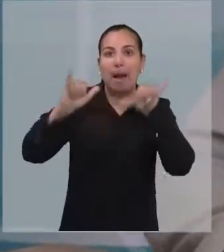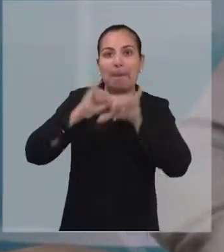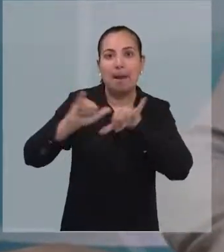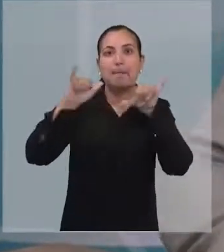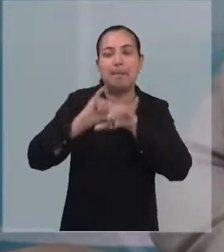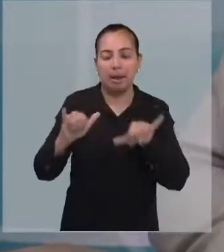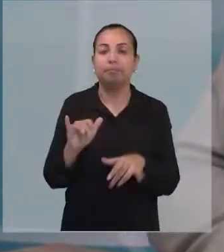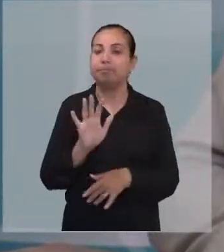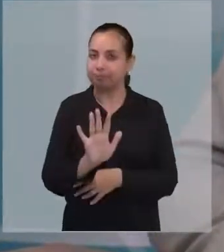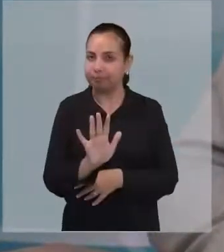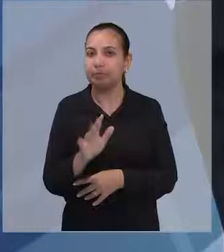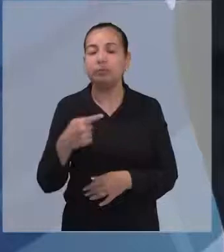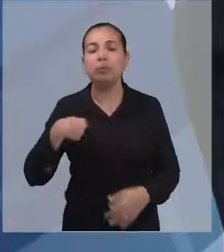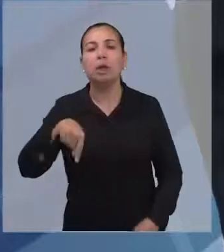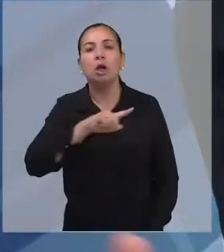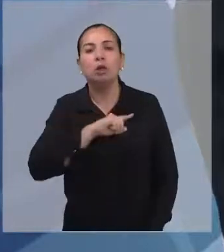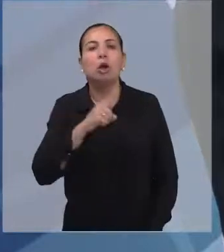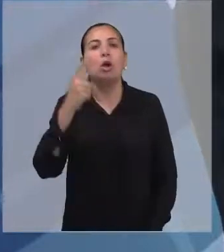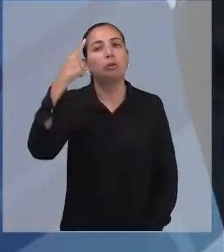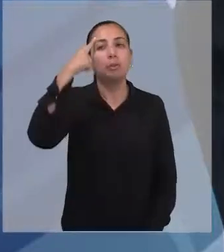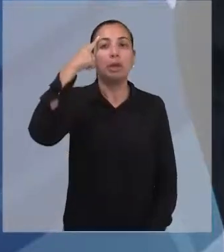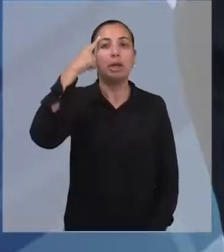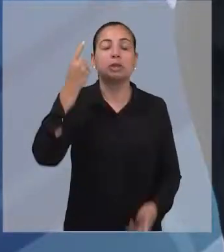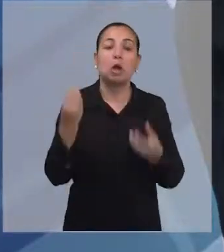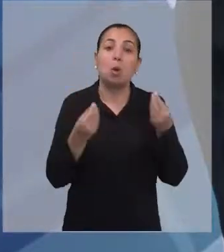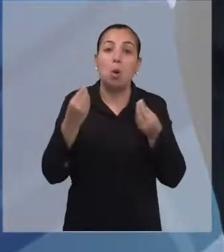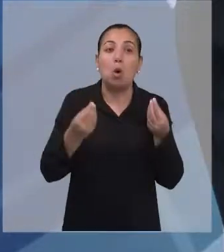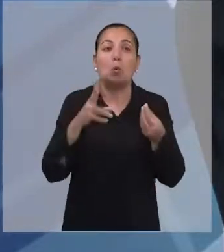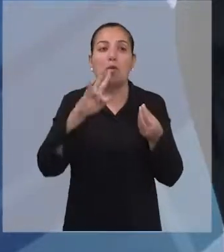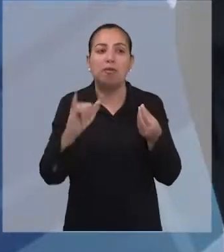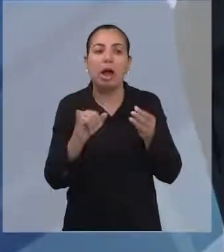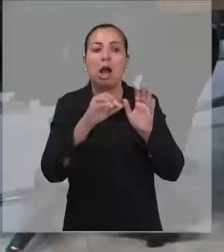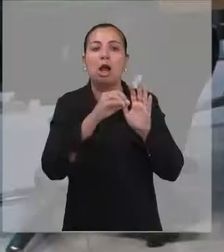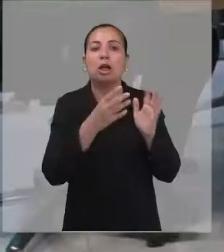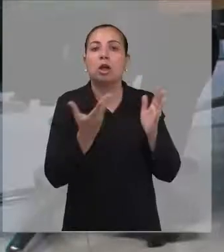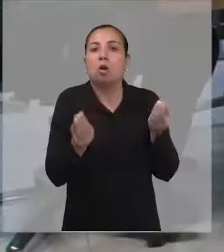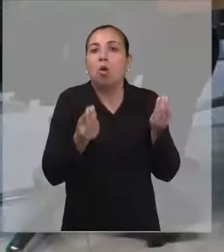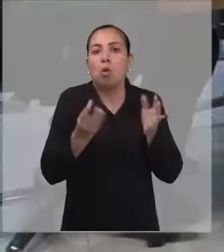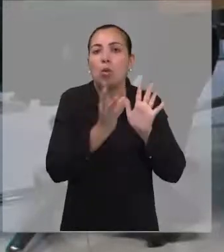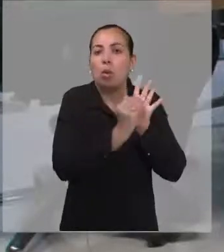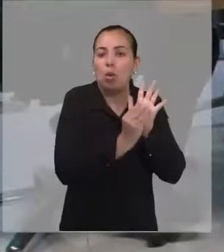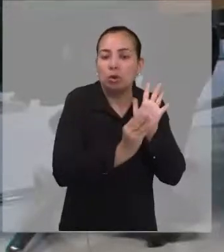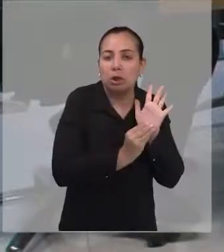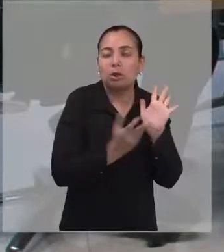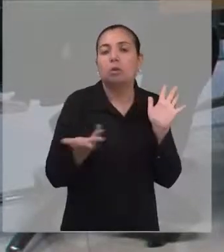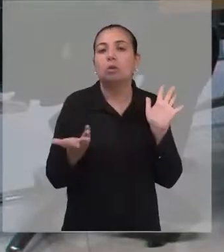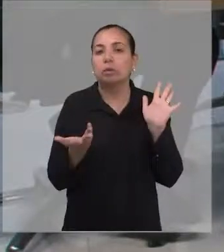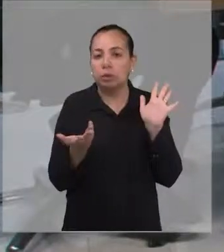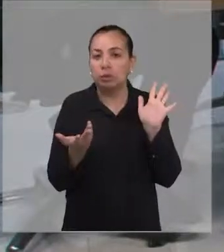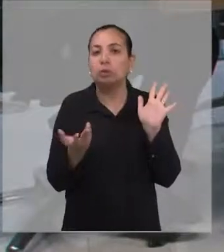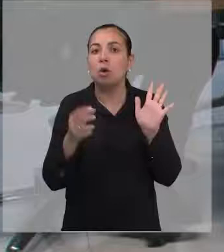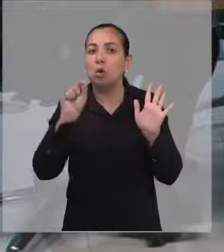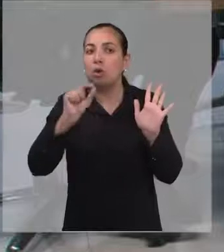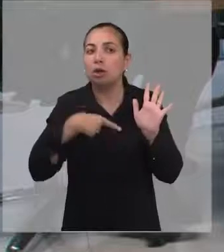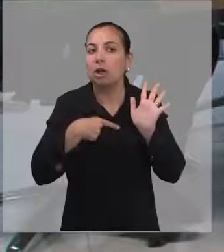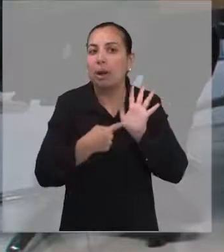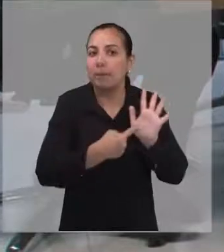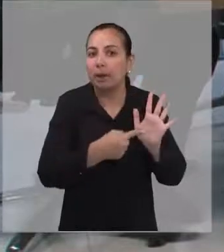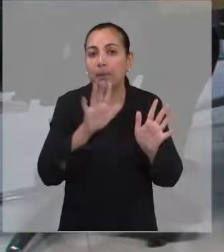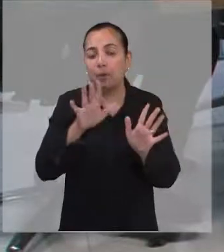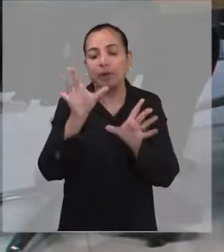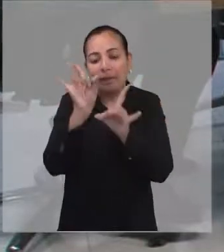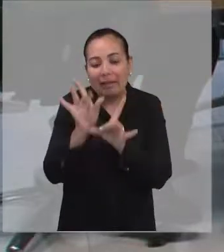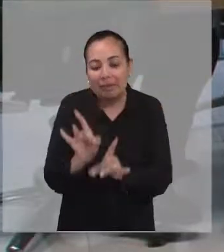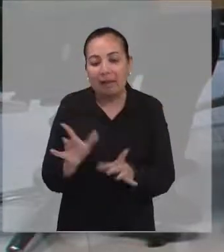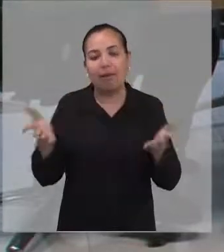Acredito que a gente ainda vai falar do mérito do conteúdo, mas essa fase aqui inicial, essa apresentação, que eu já sei que a gente não vai